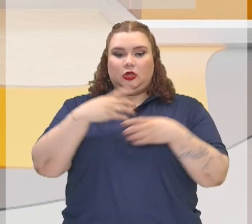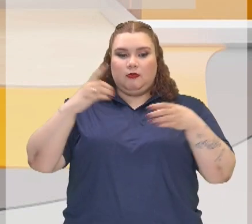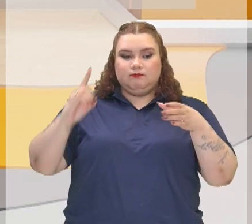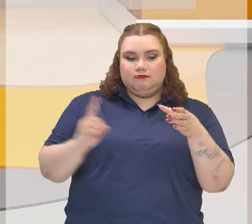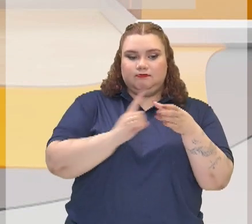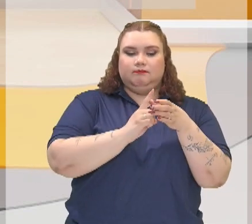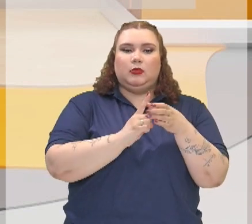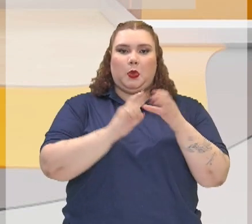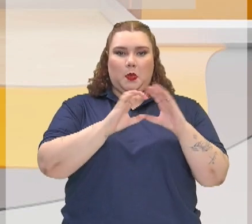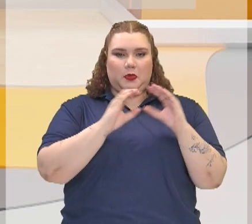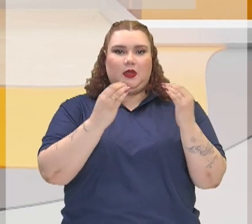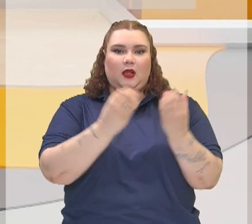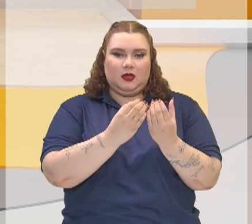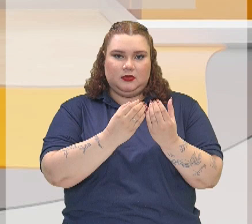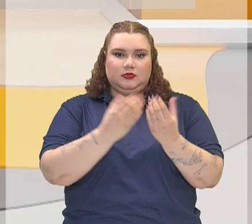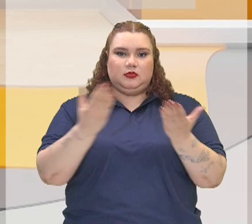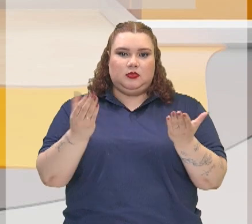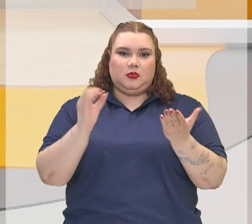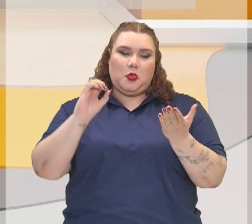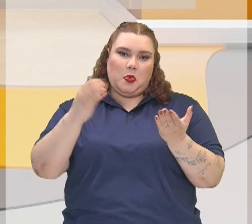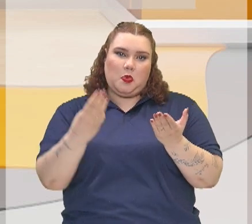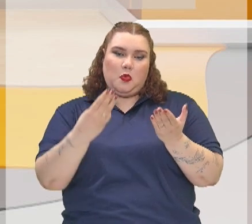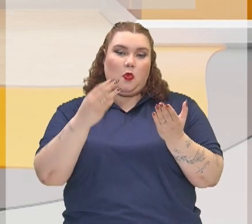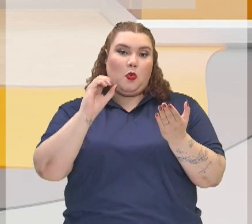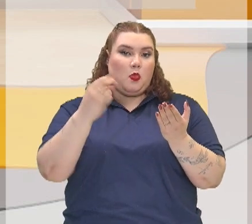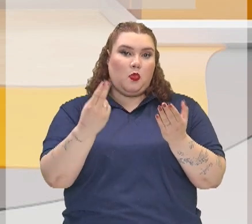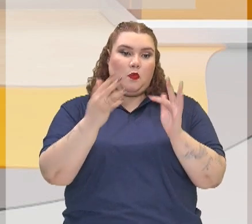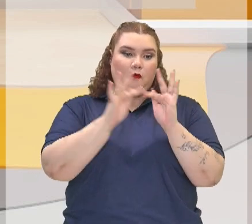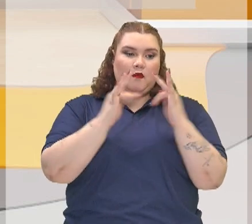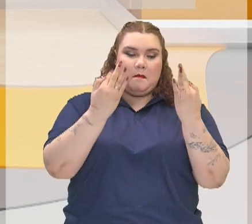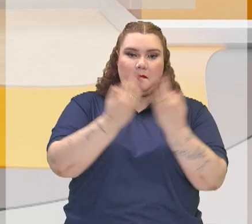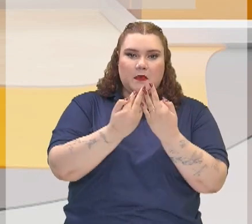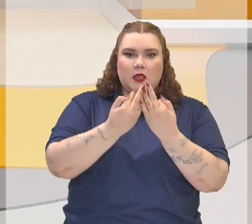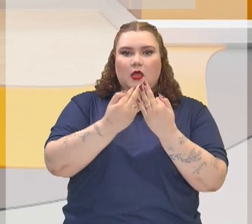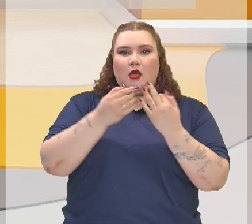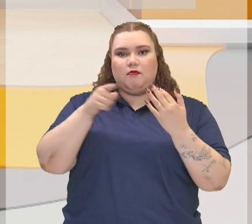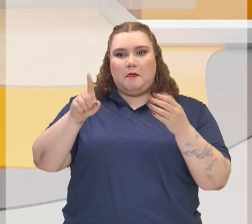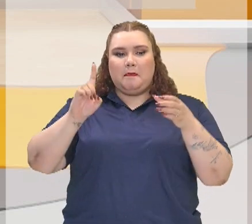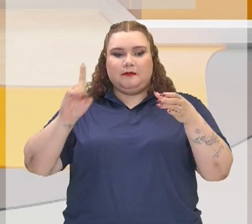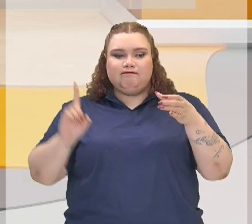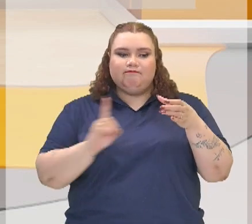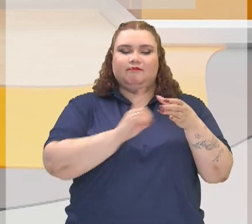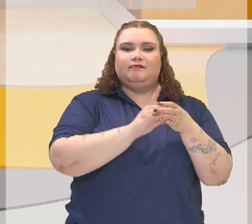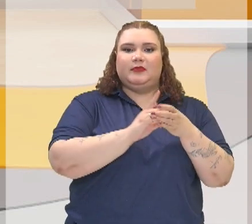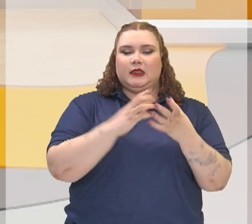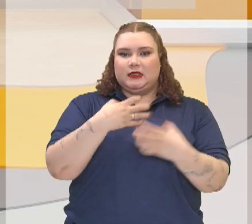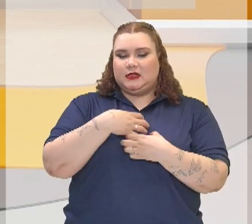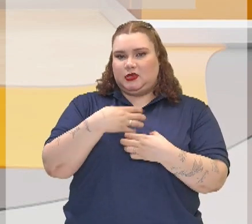comunidade, ou membro da sua família. Quem aqui, né, já não contou